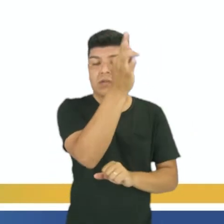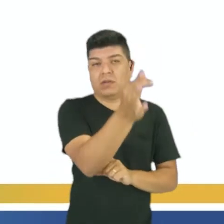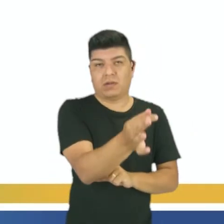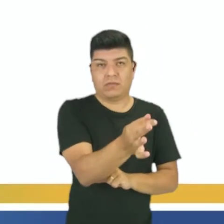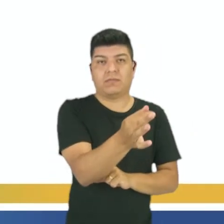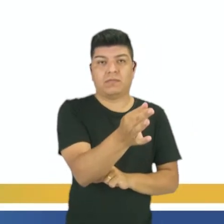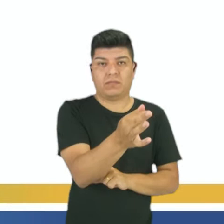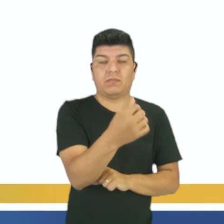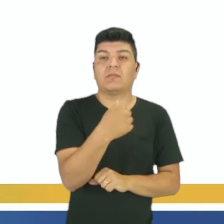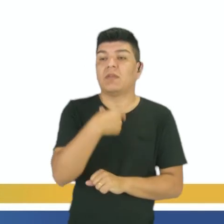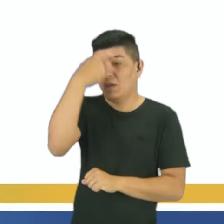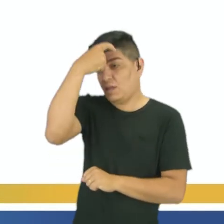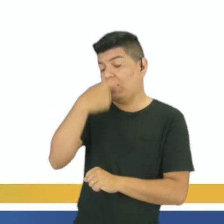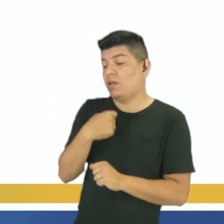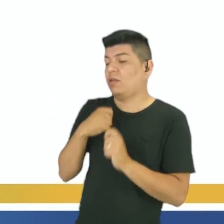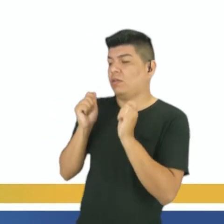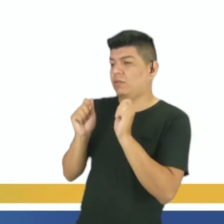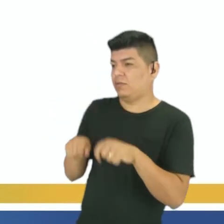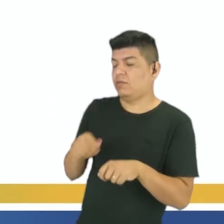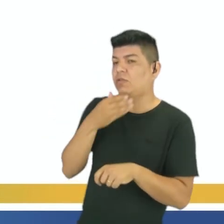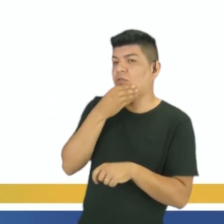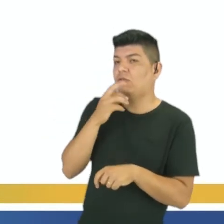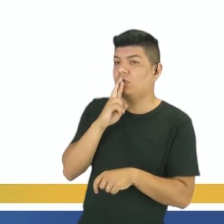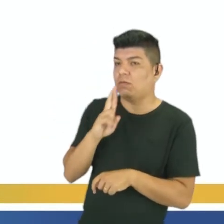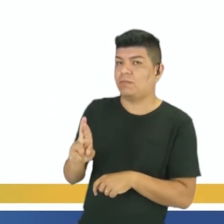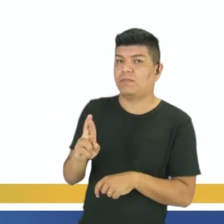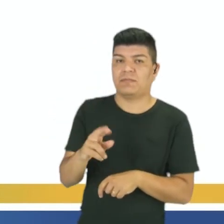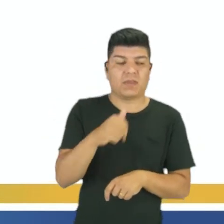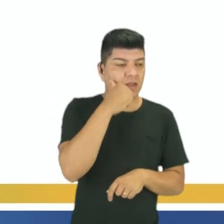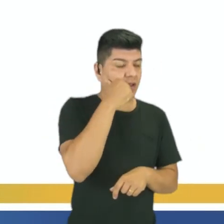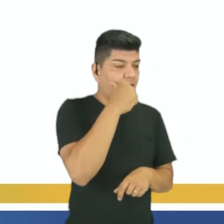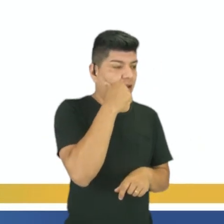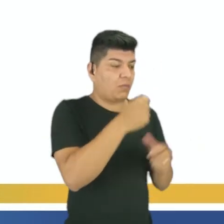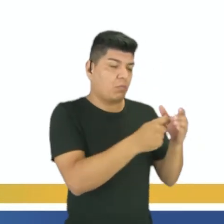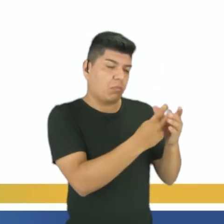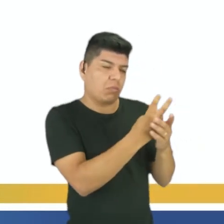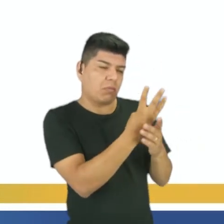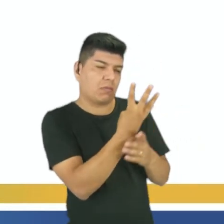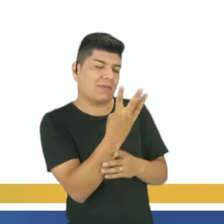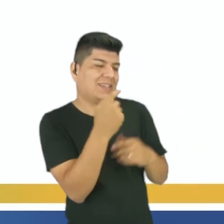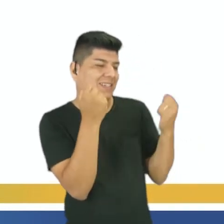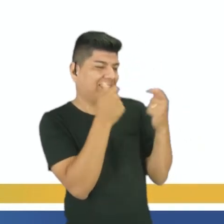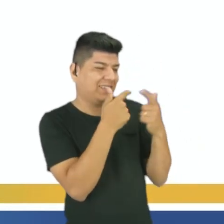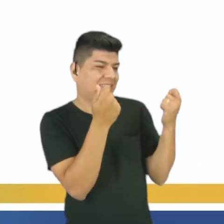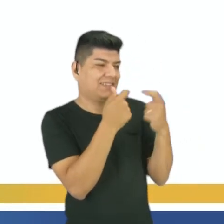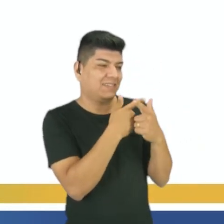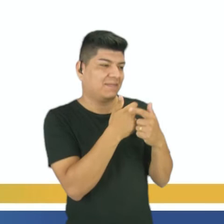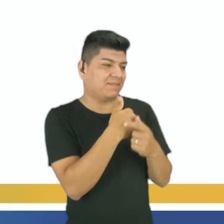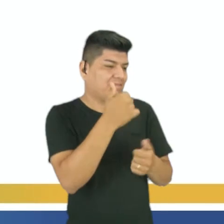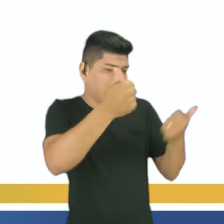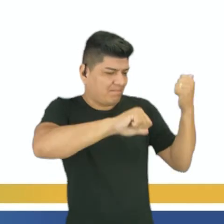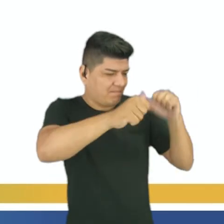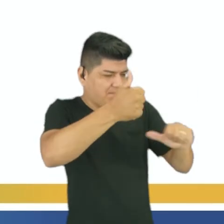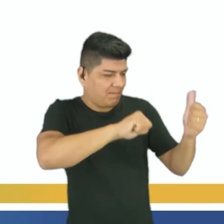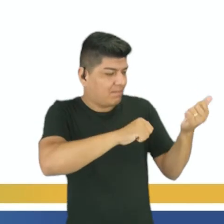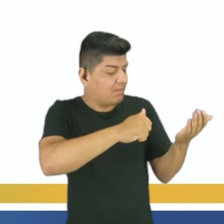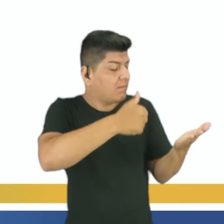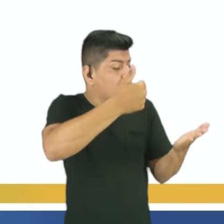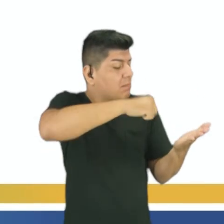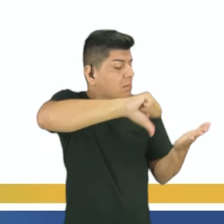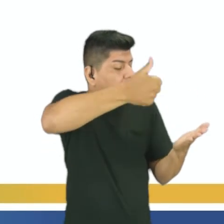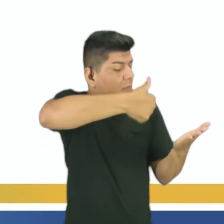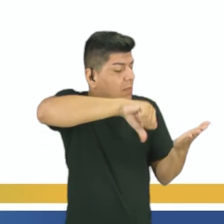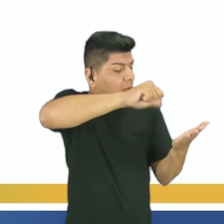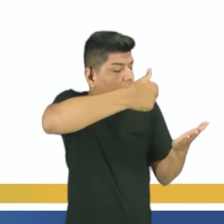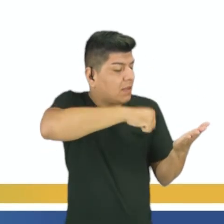disse. Eu posso, disse o homem. A cartomante continuou a sorrir, analisando a palma da mão dele com a